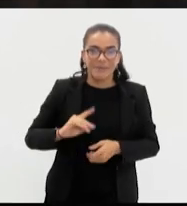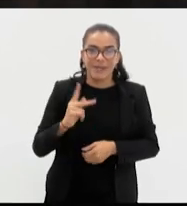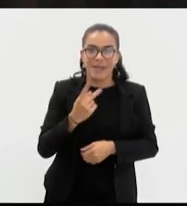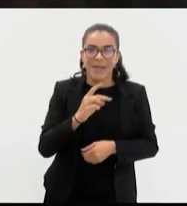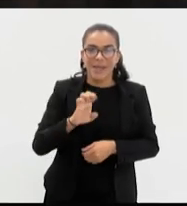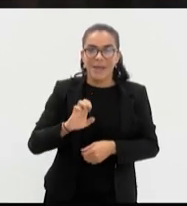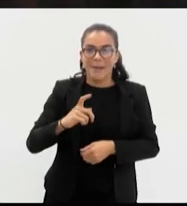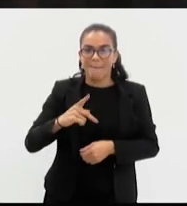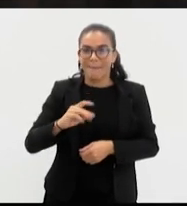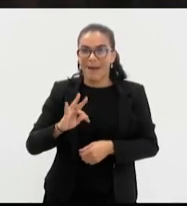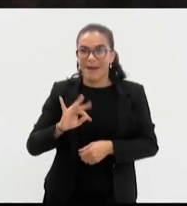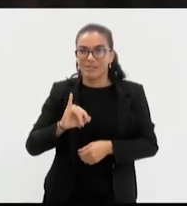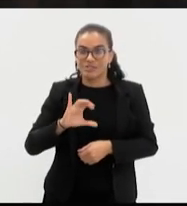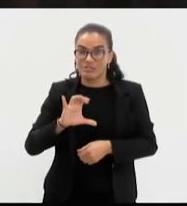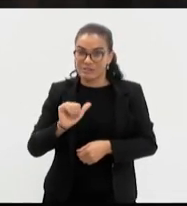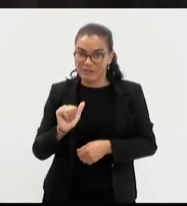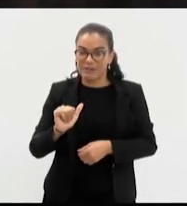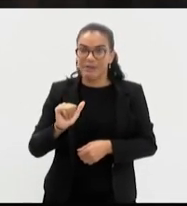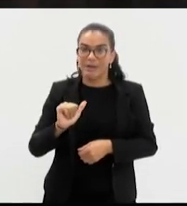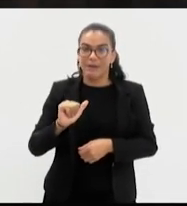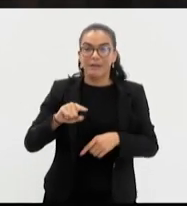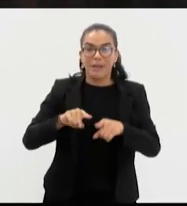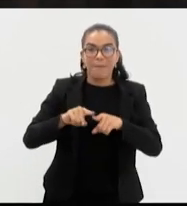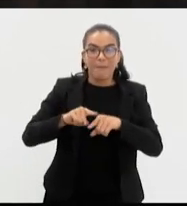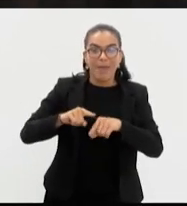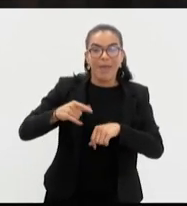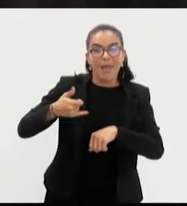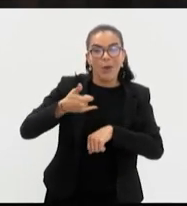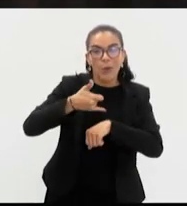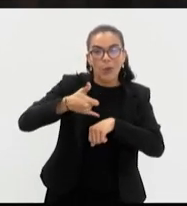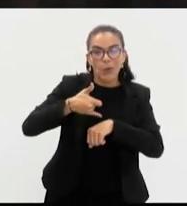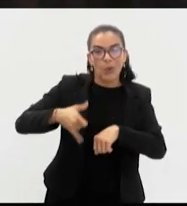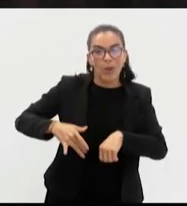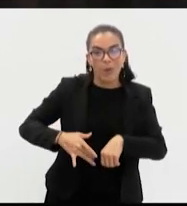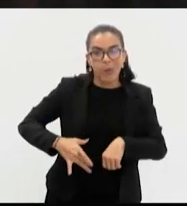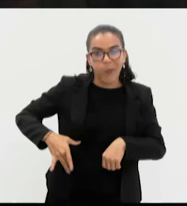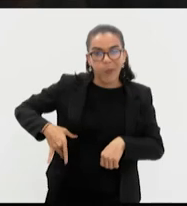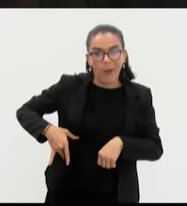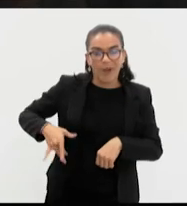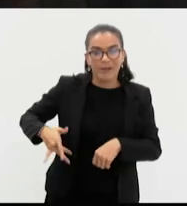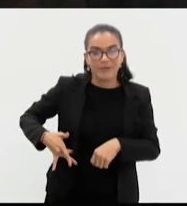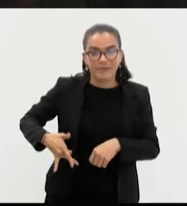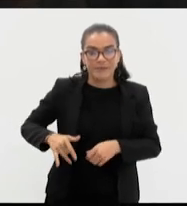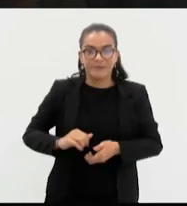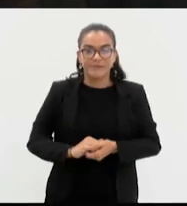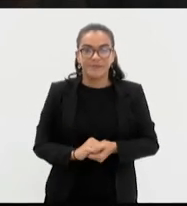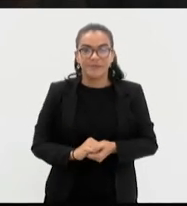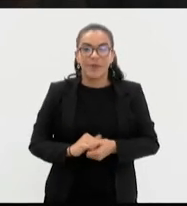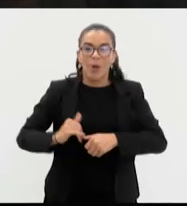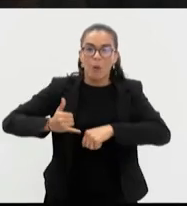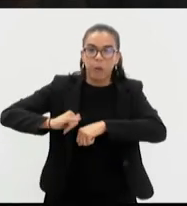hepática doença hepática gordurosa não alcoólica